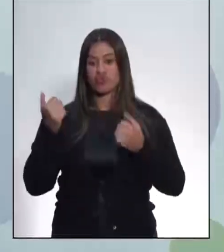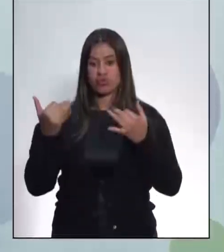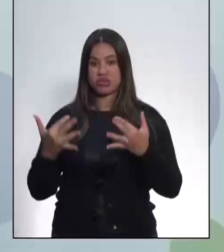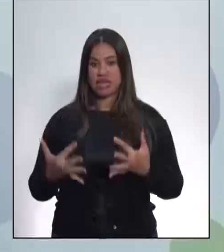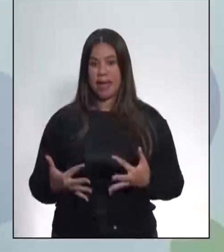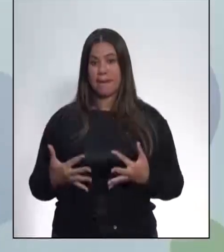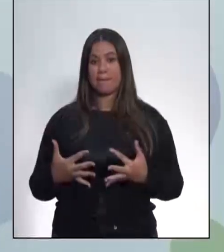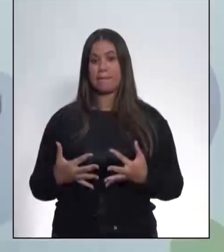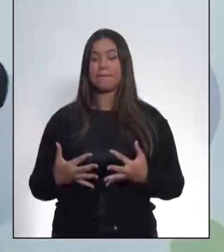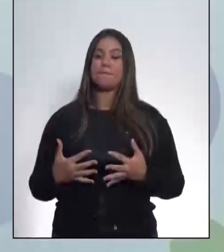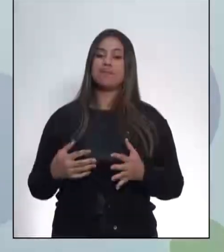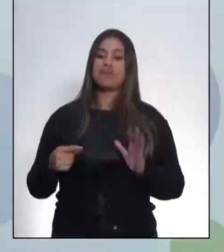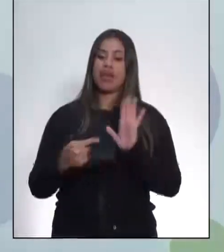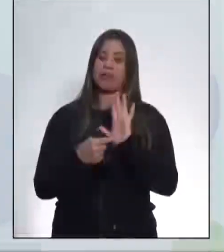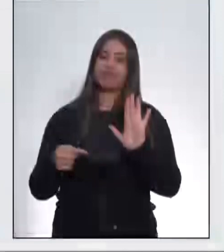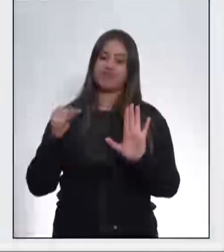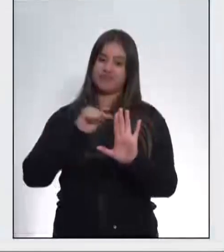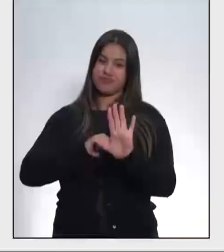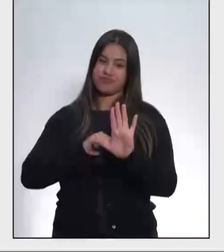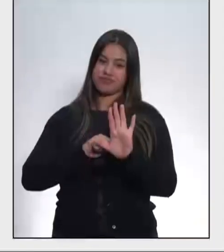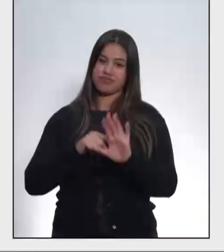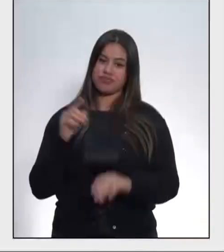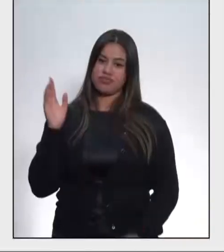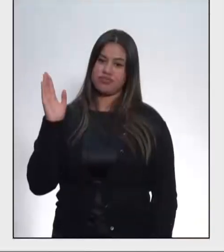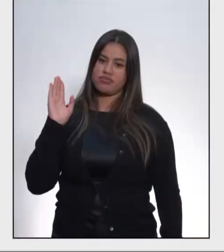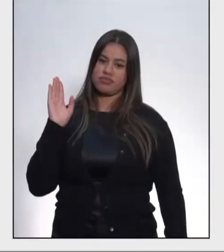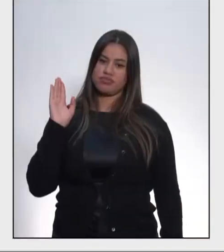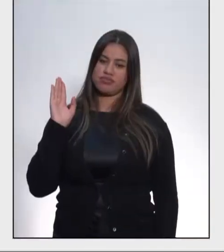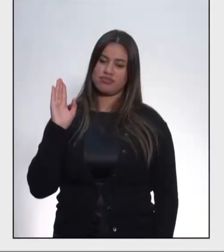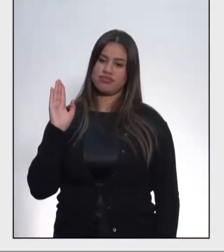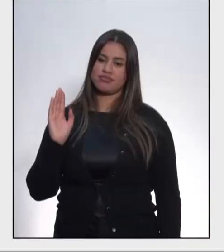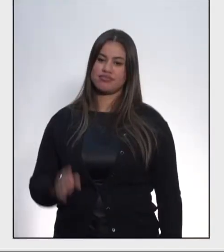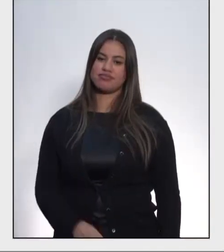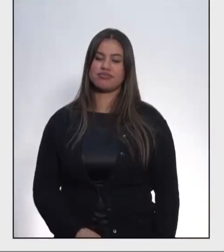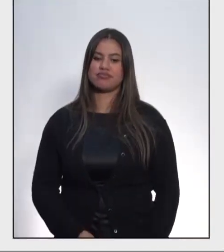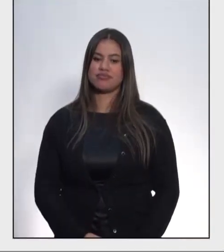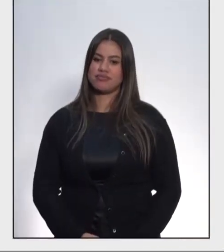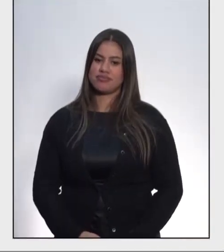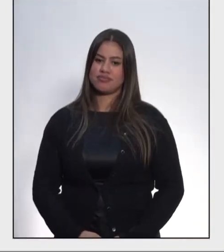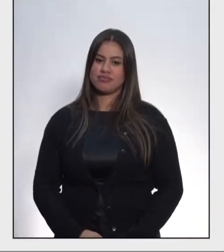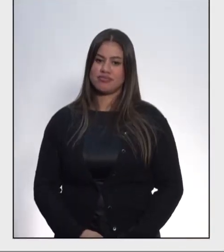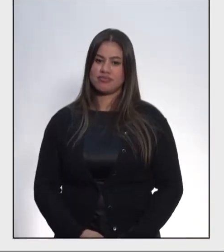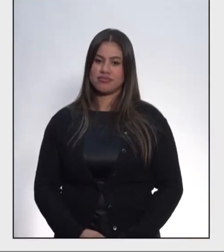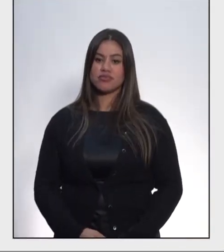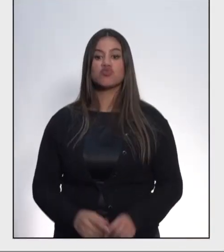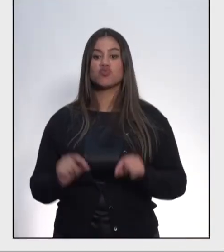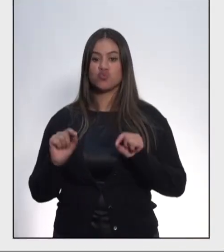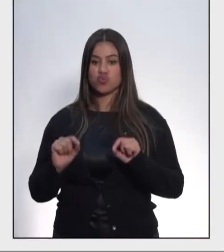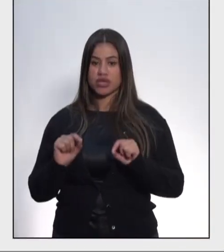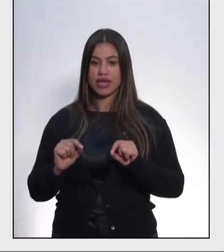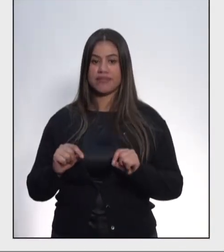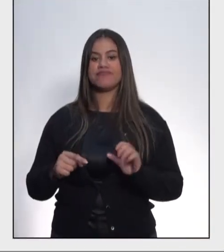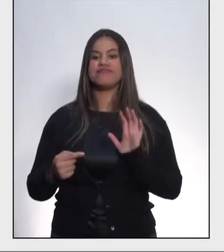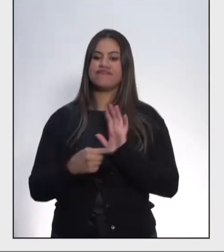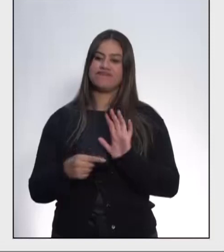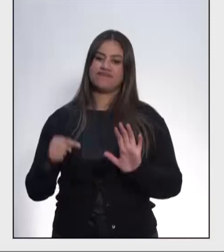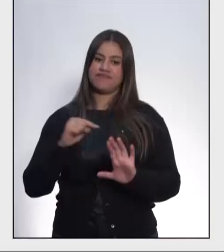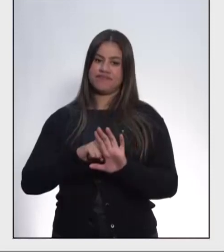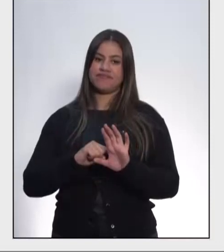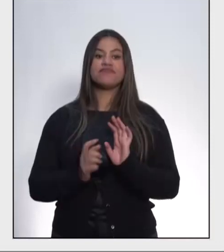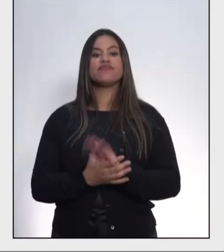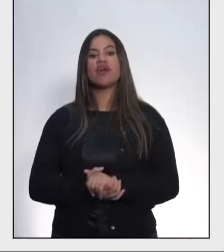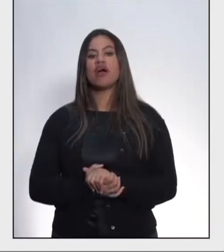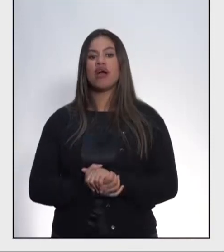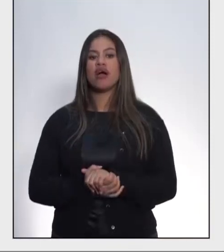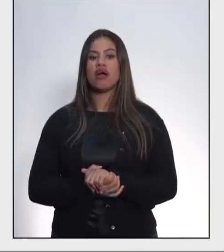metáfora. Um escritor, uma das bandeirinhas que ele usa, leitor, olha para mim aqui, olha para mim, é através das metáforas. Tudo bem? Então veja